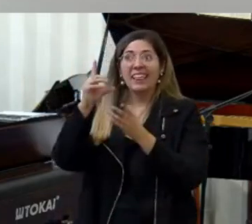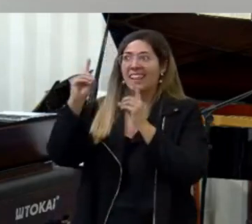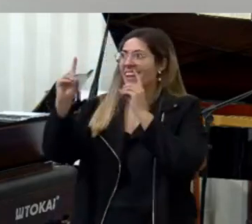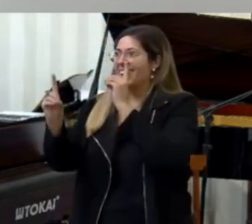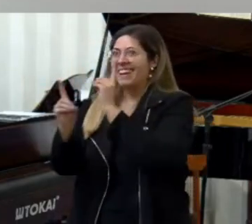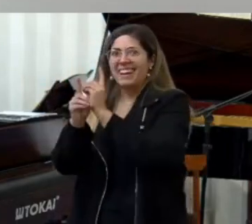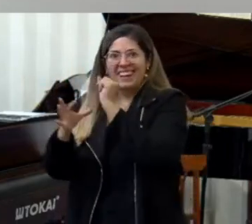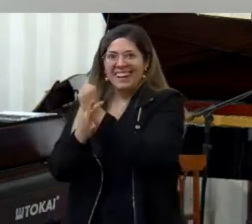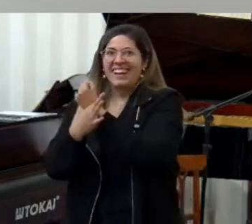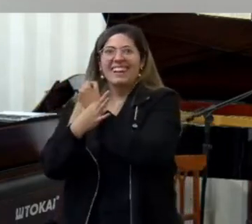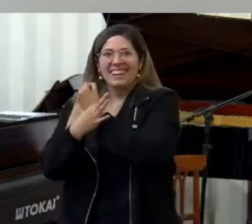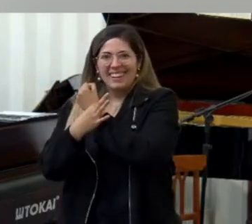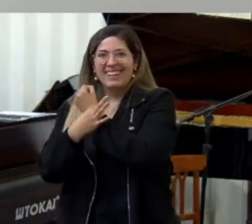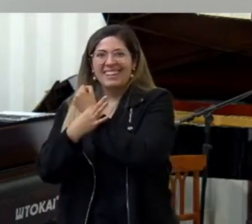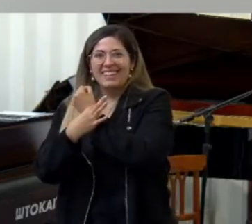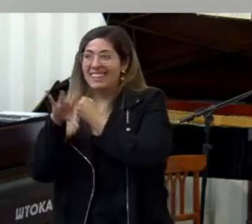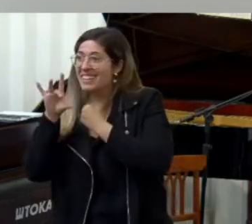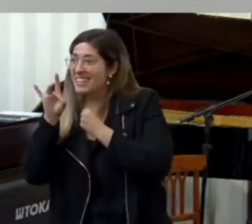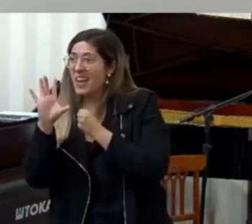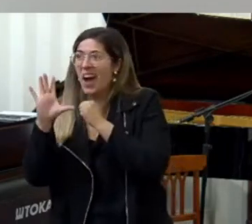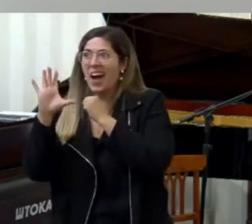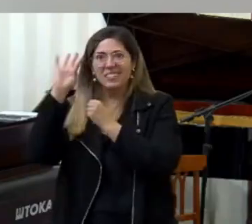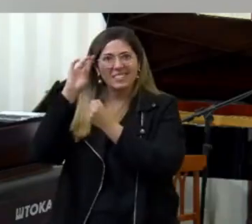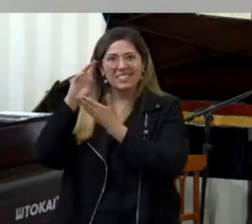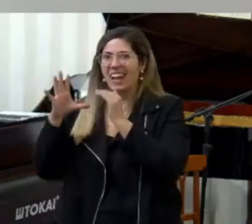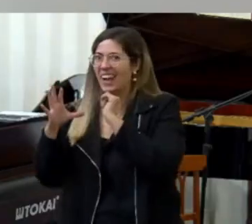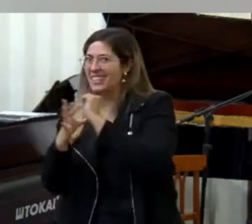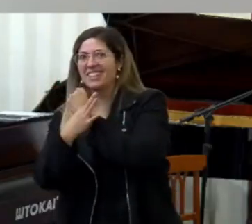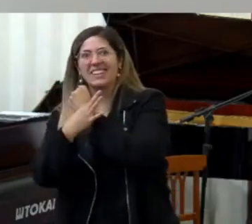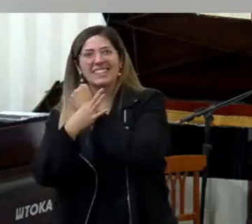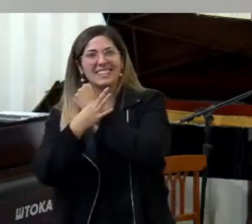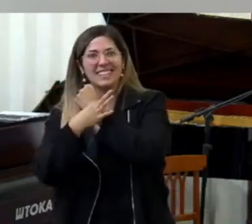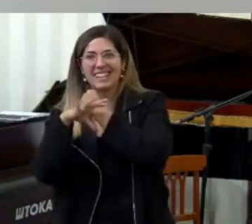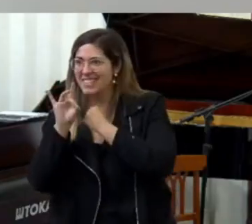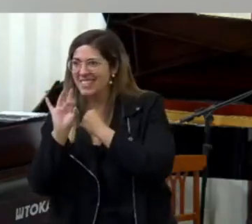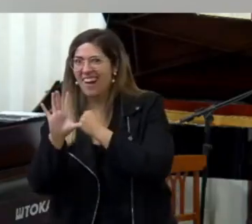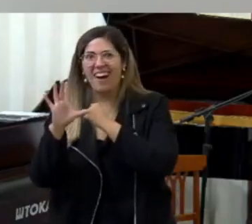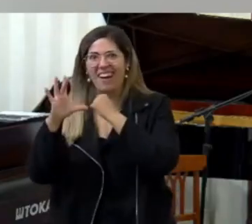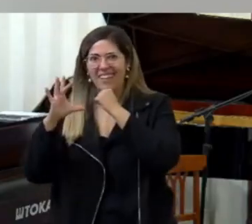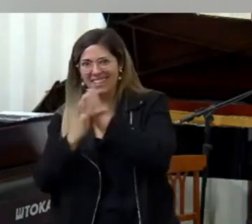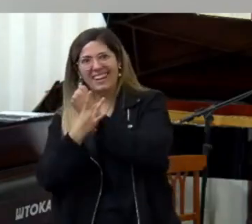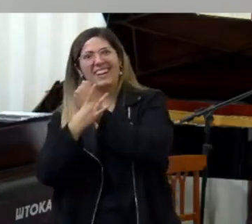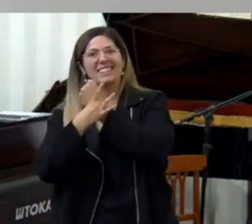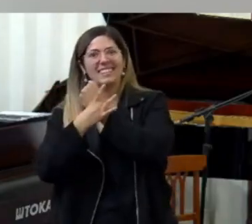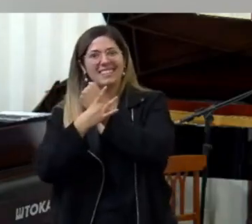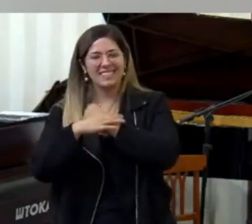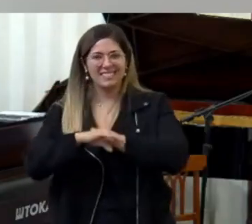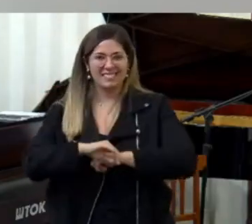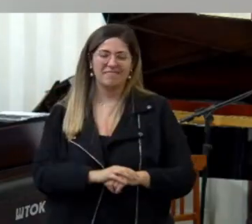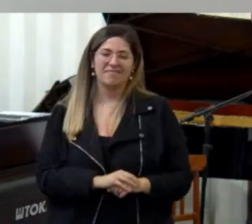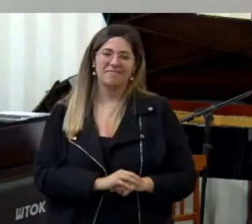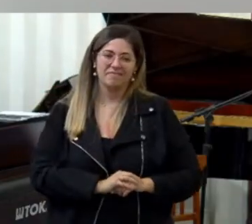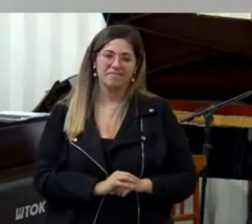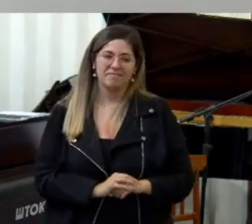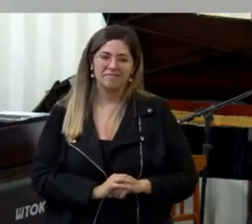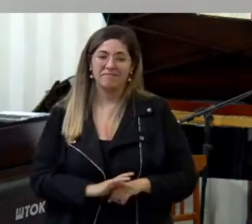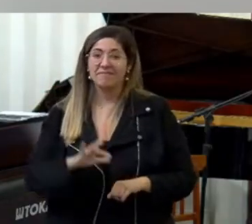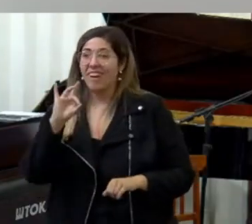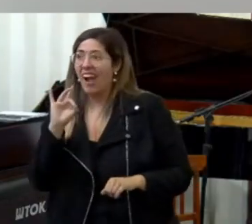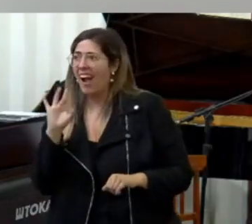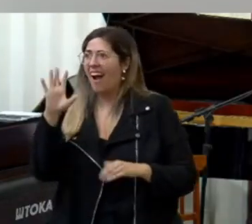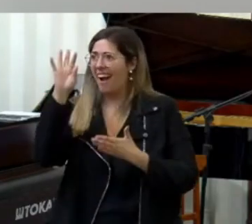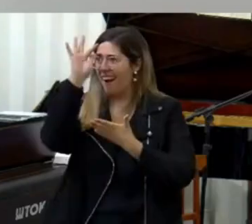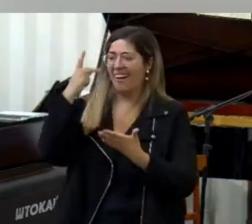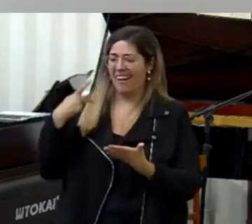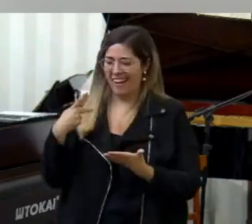Davi diz, Salmo 16. Só Ele é o refúgio, só Ele é a segurança. Davi diz, Salmo 16. Só Ele é